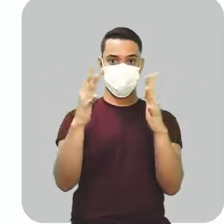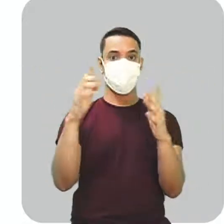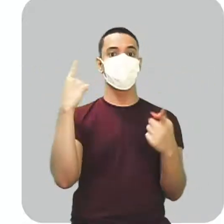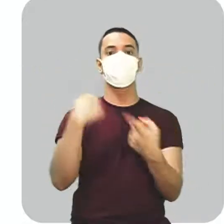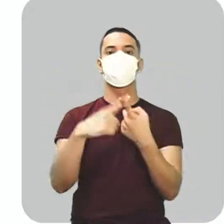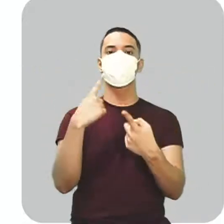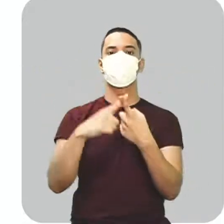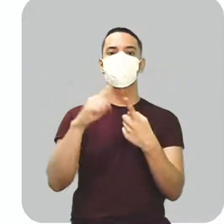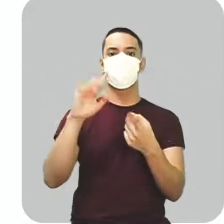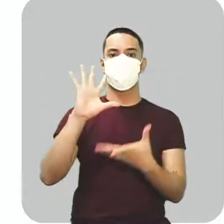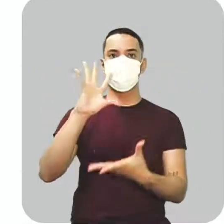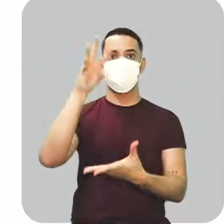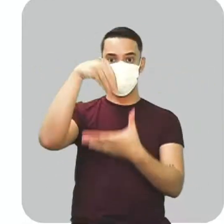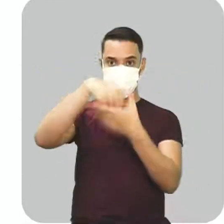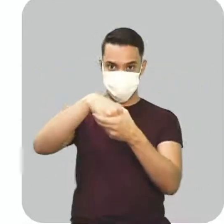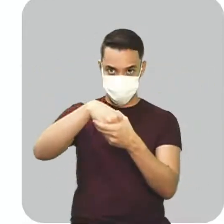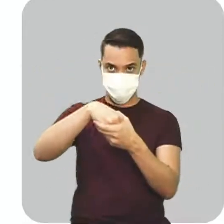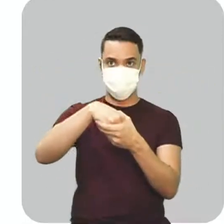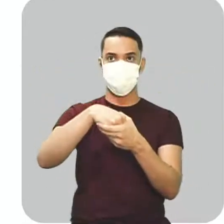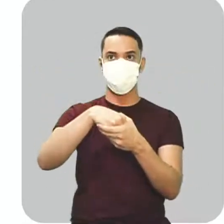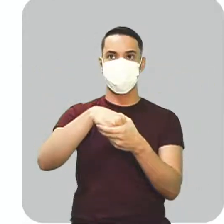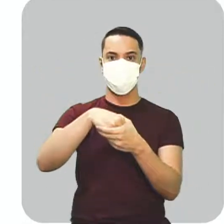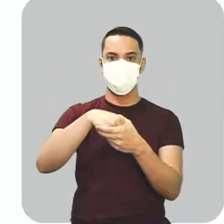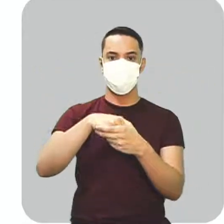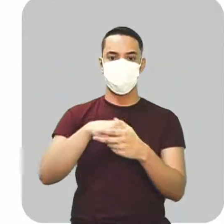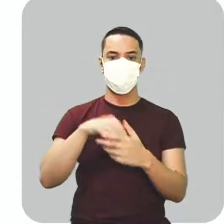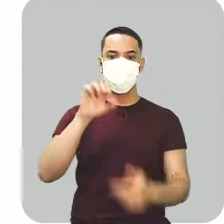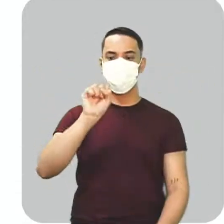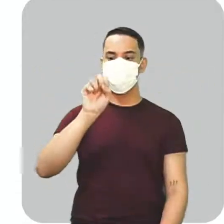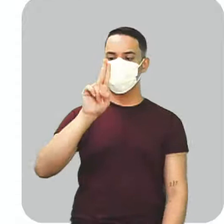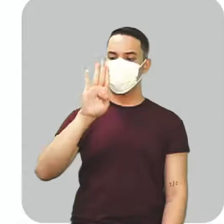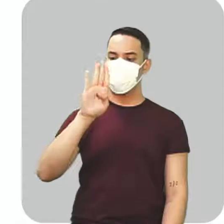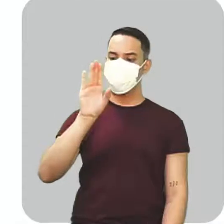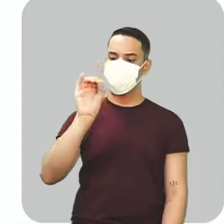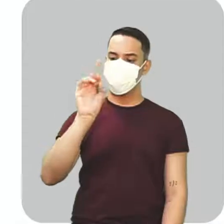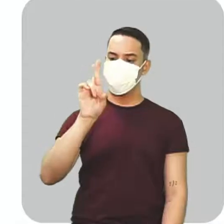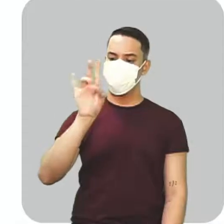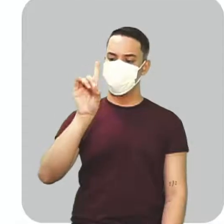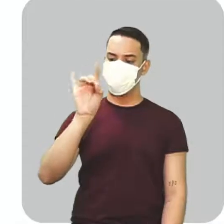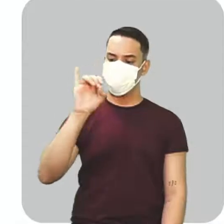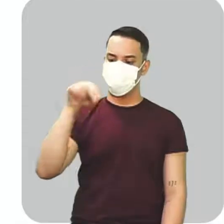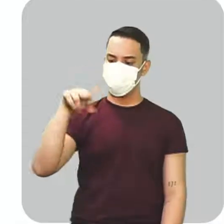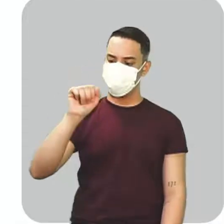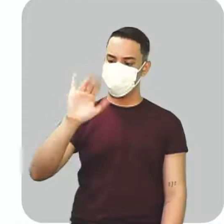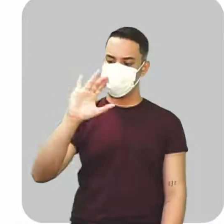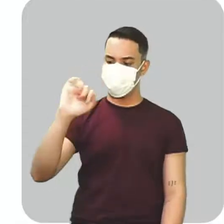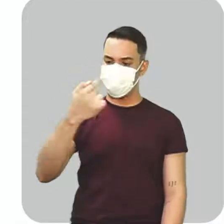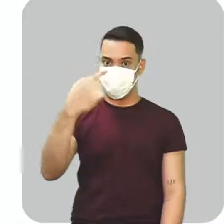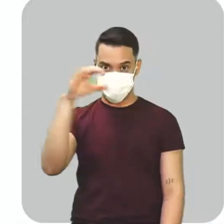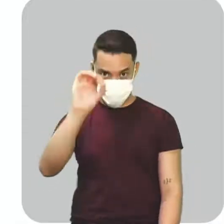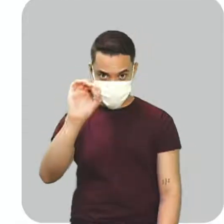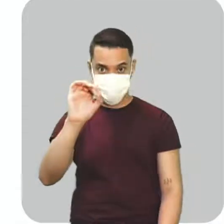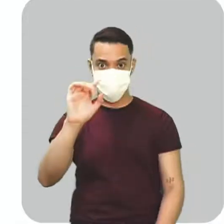por subordinação, e ela for com função de...